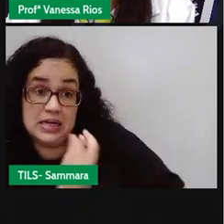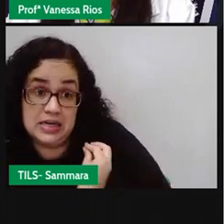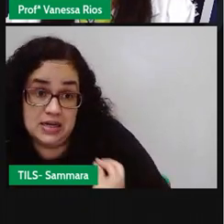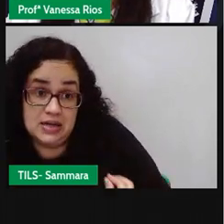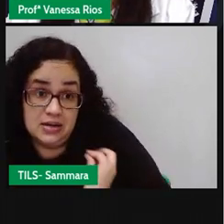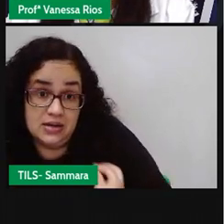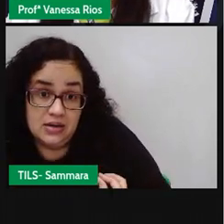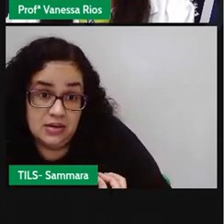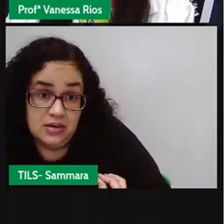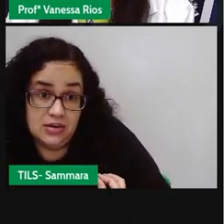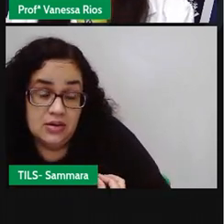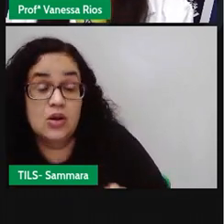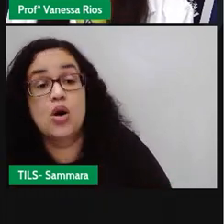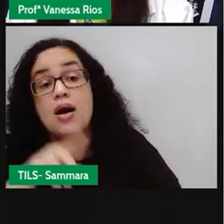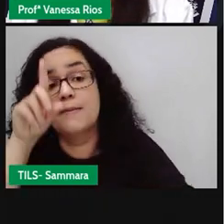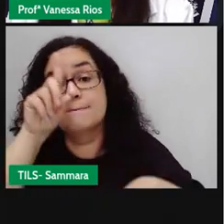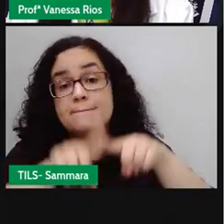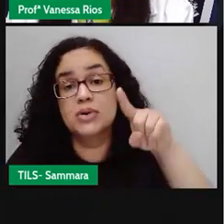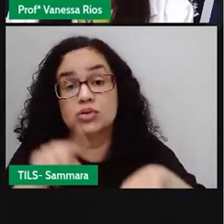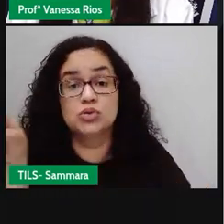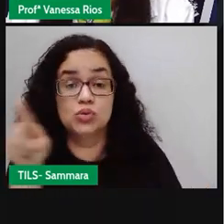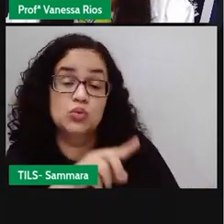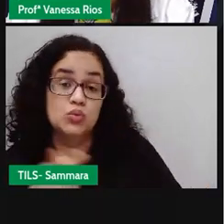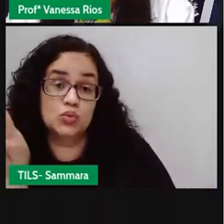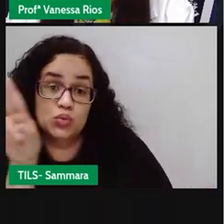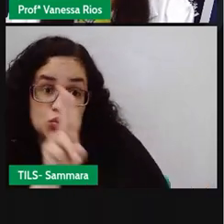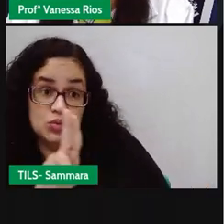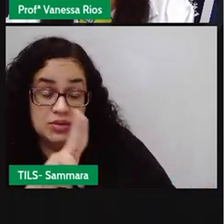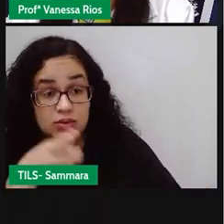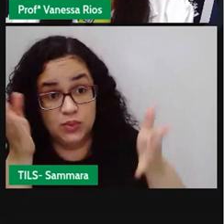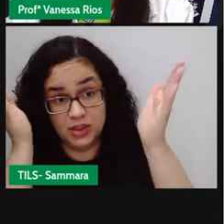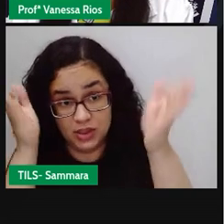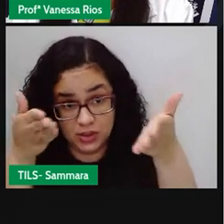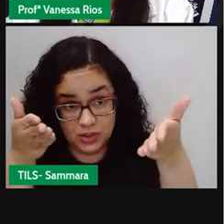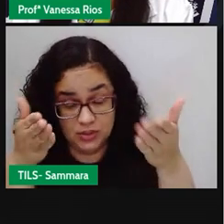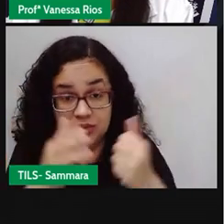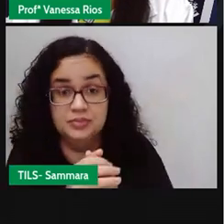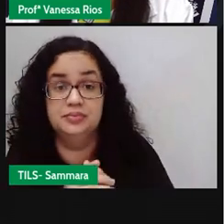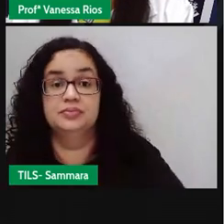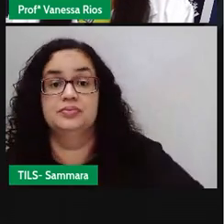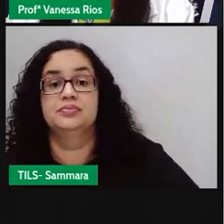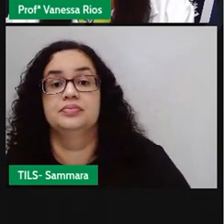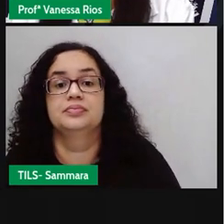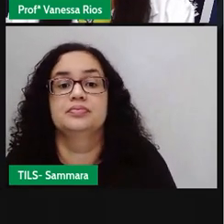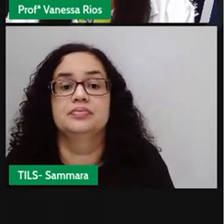parte, que constituem os objetos aí que você está usando neste momento?